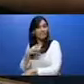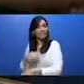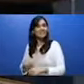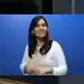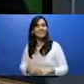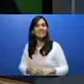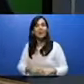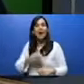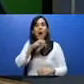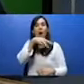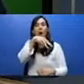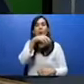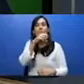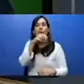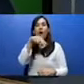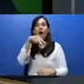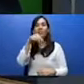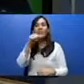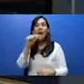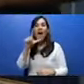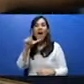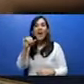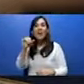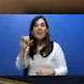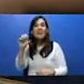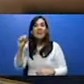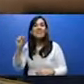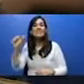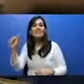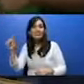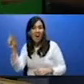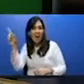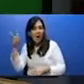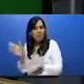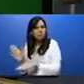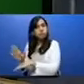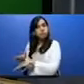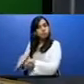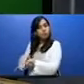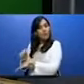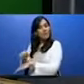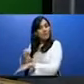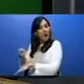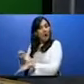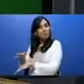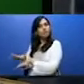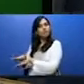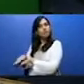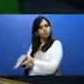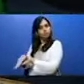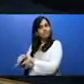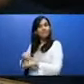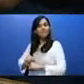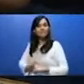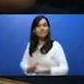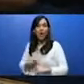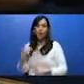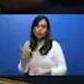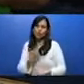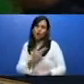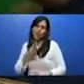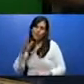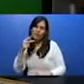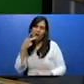a Mona Lisa, né? Então, a Mona Lisa, nós já falamos na aula passada, mas nós vamos fazer